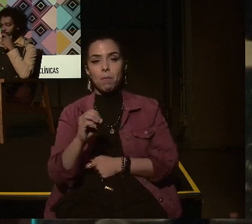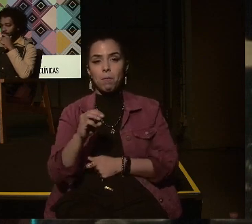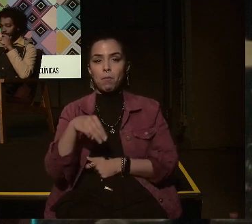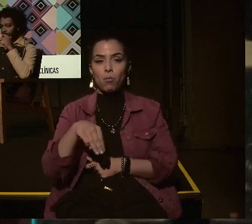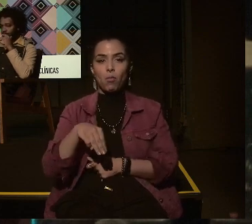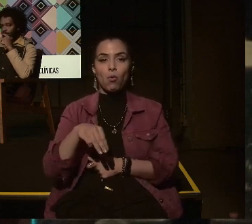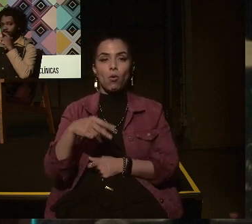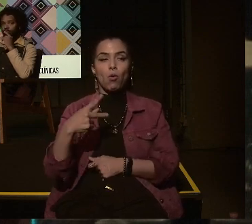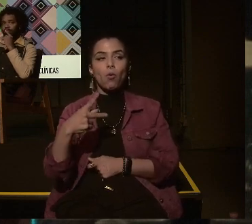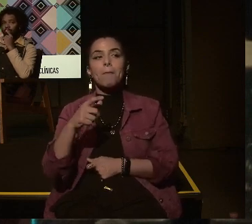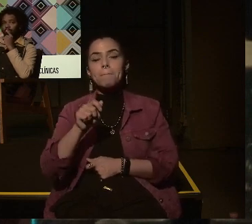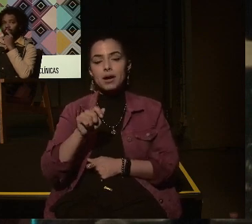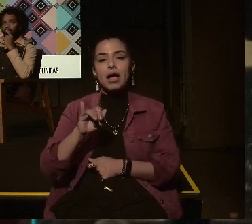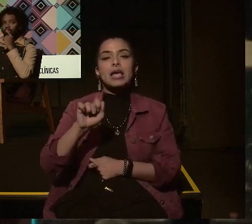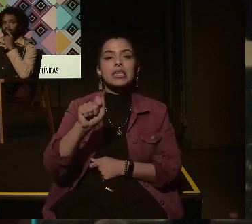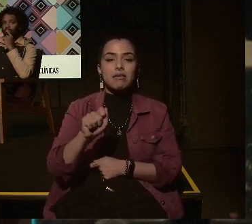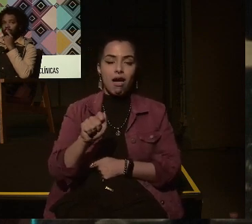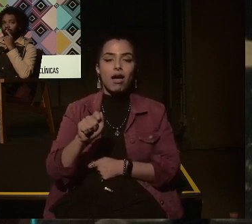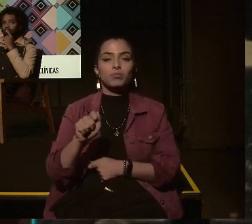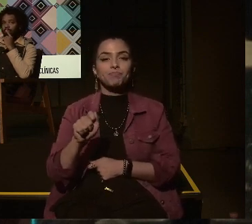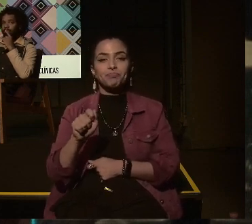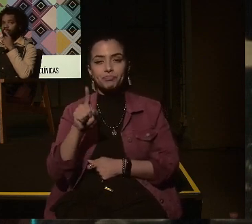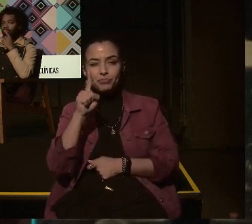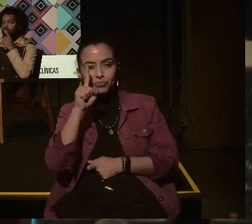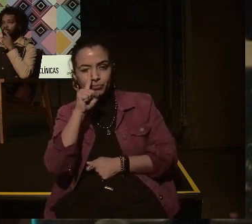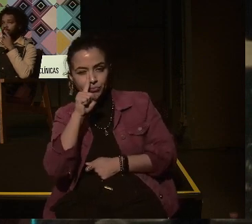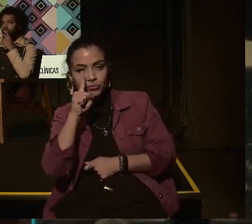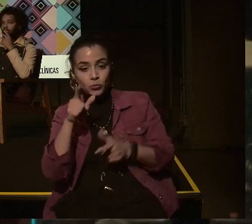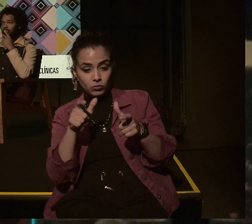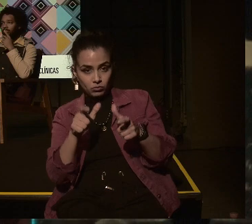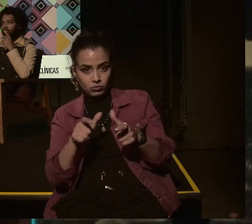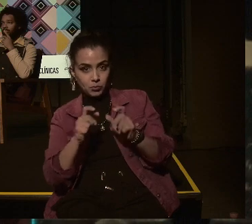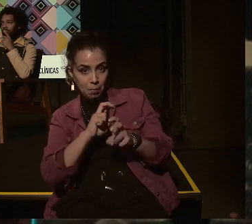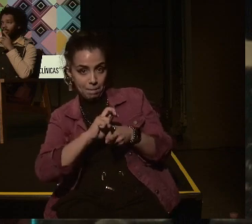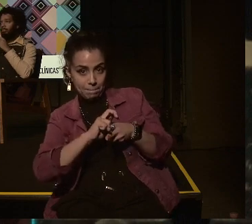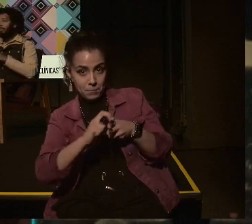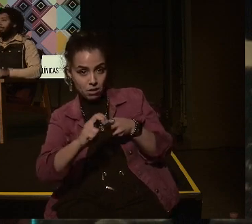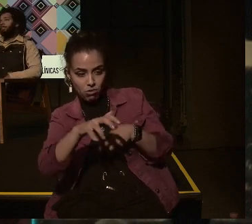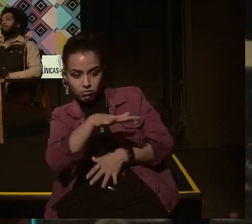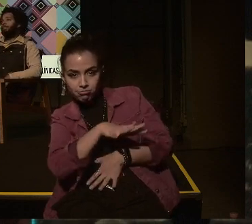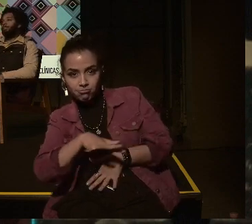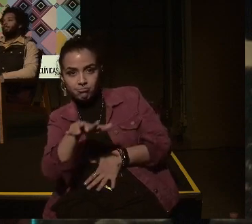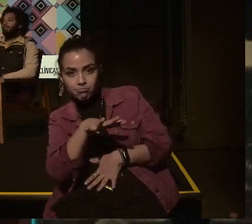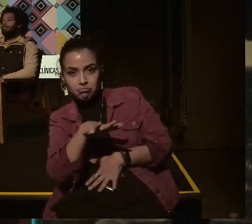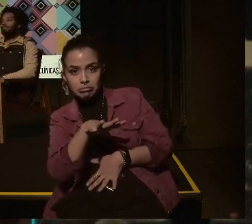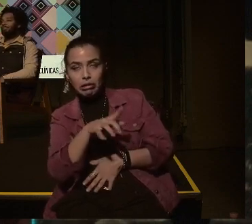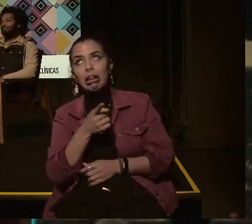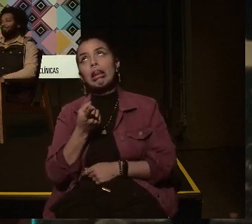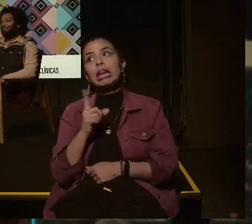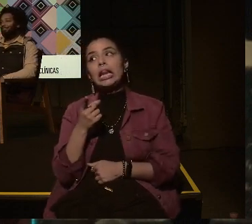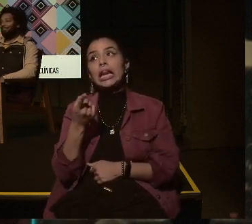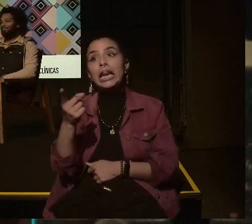Mas ainda assim, era interessante porque havia muitos elementos